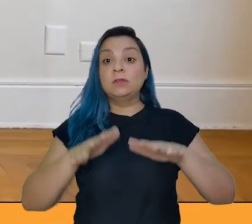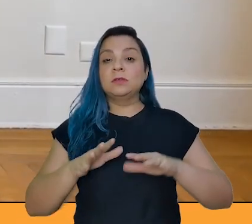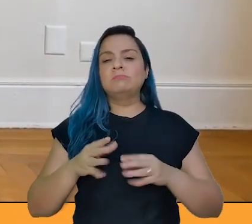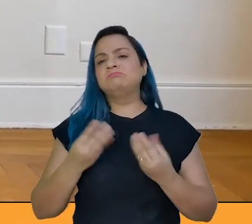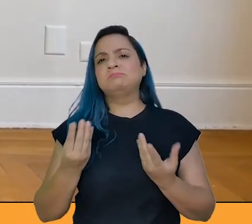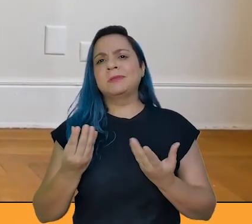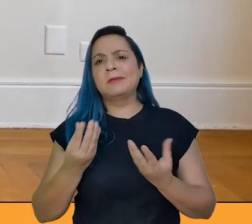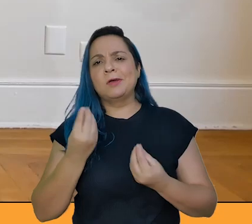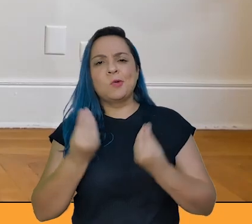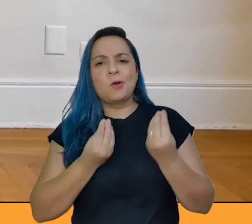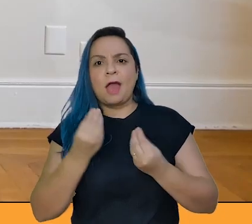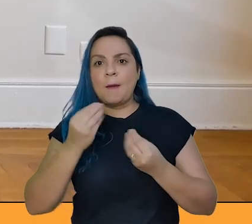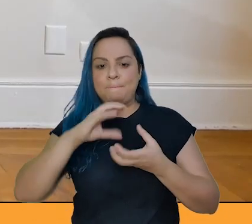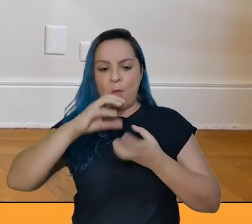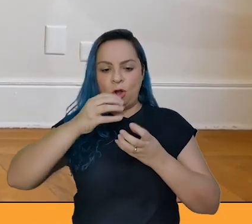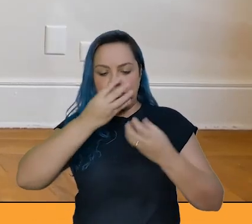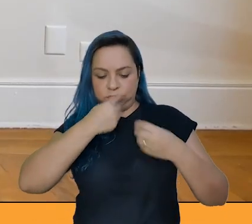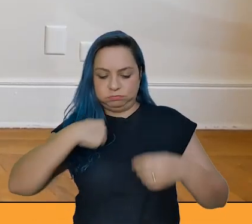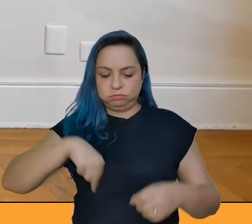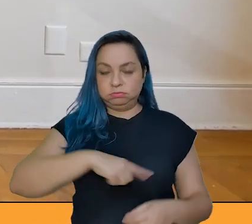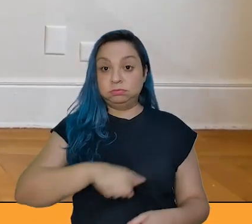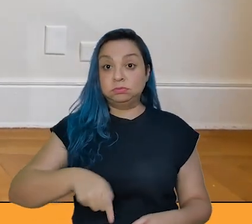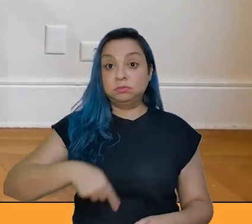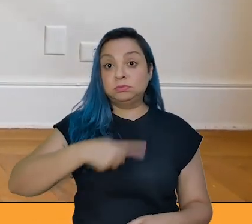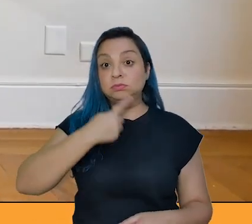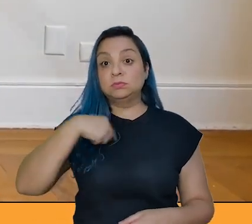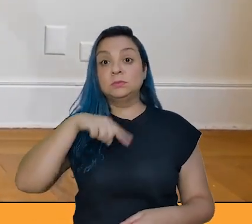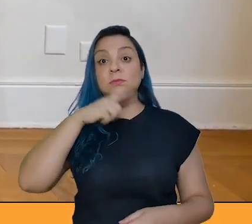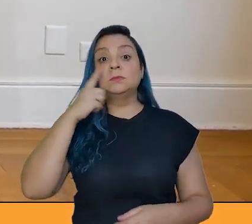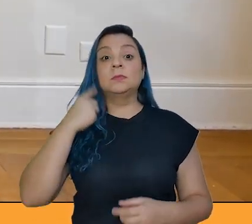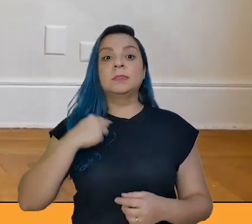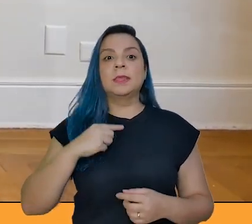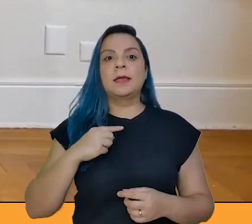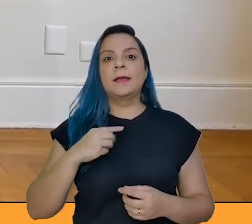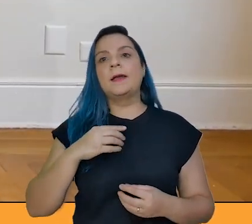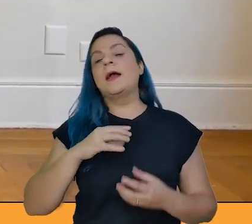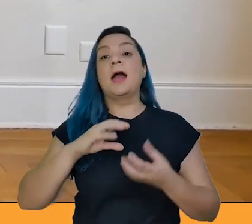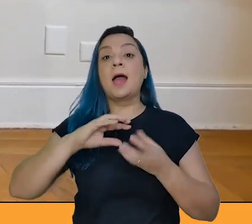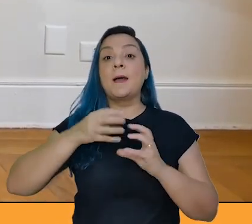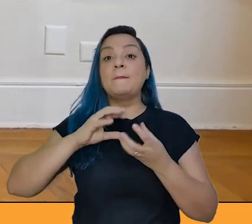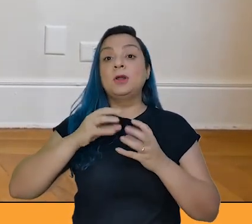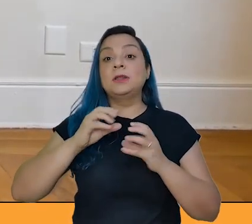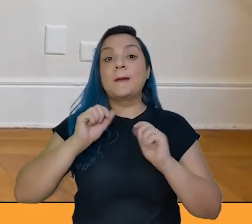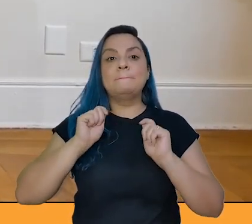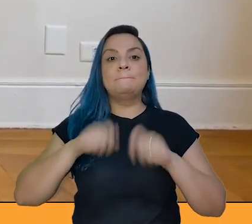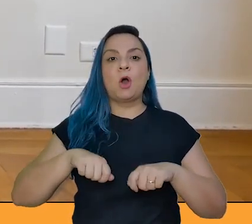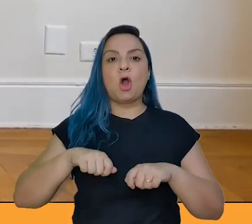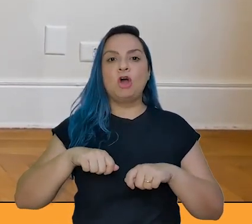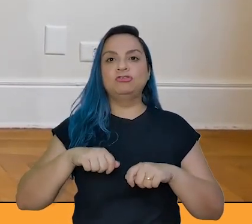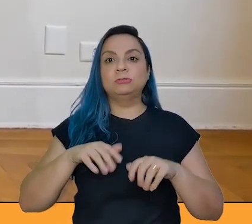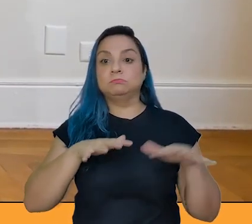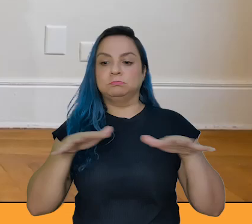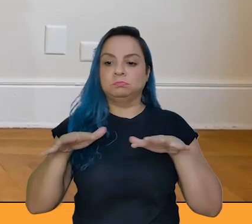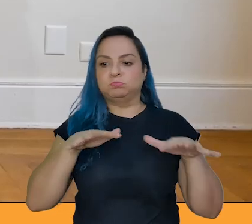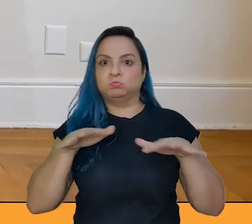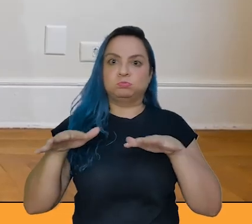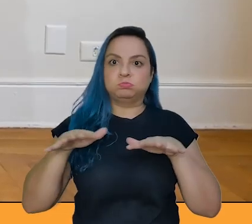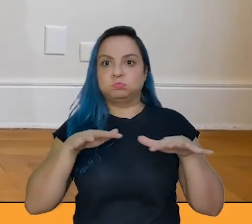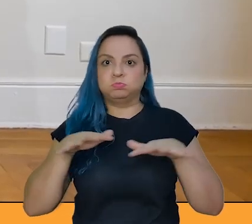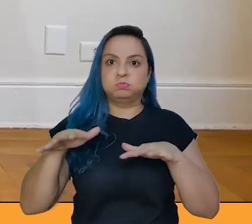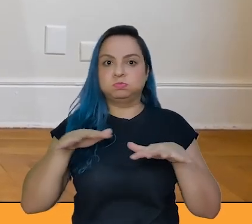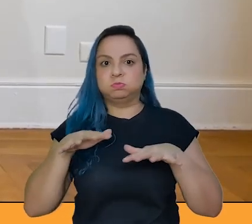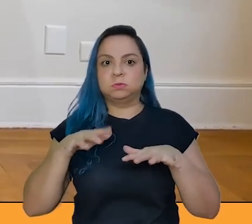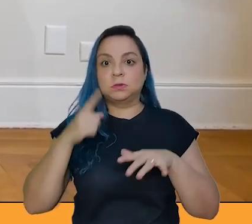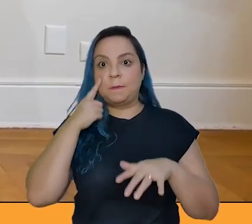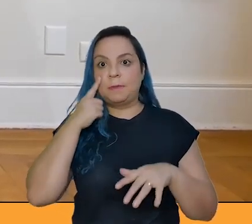acordo com o trajeto que a bolinha faz. A bolinha ela pode fazer movimentos estacados. Em movimentos São movimentos mais ritmados, move o truncadinhos.